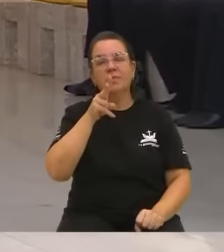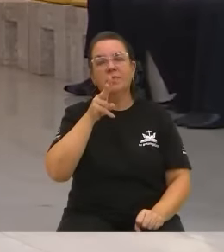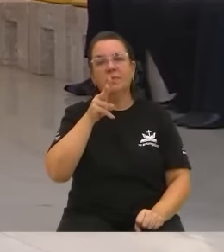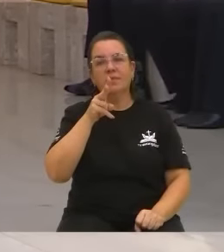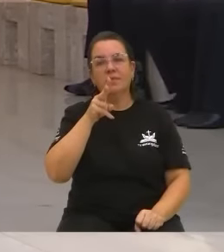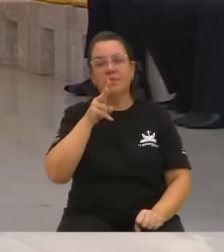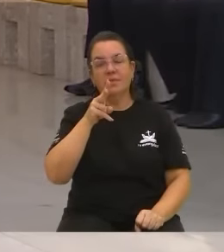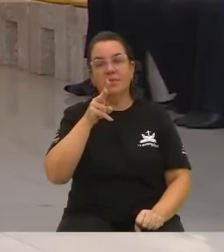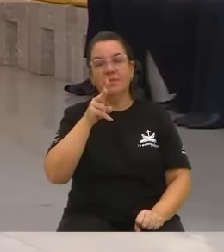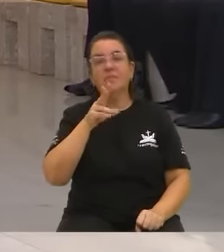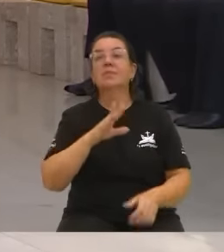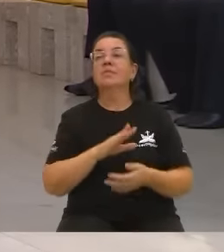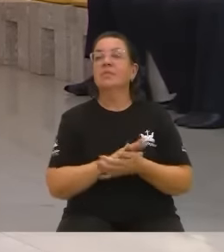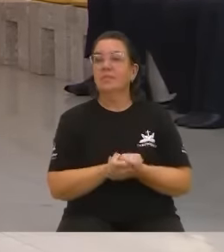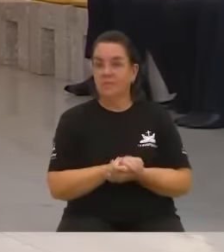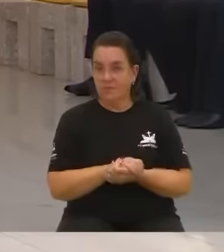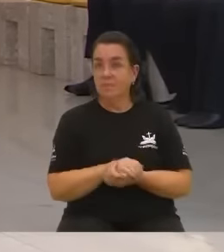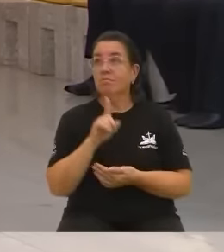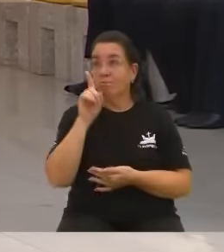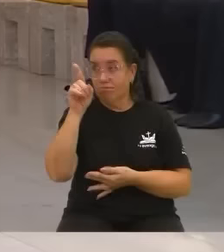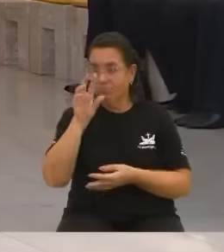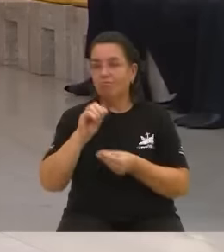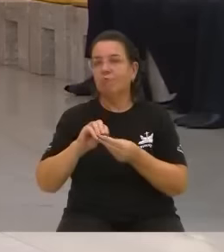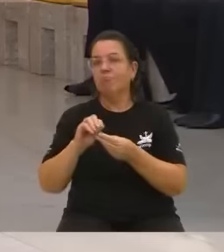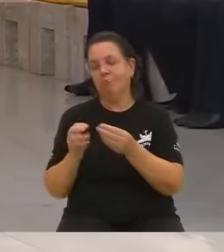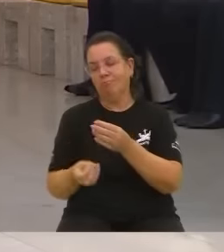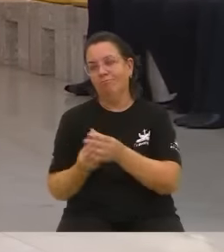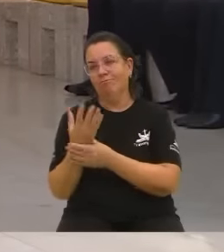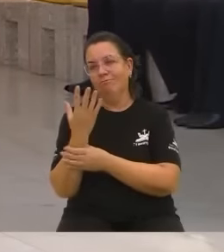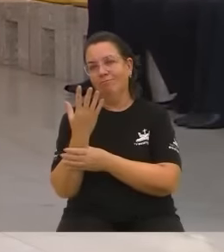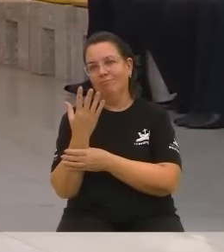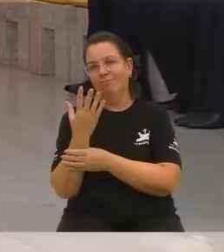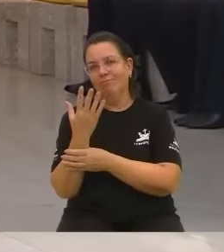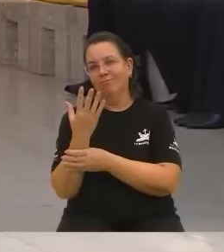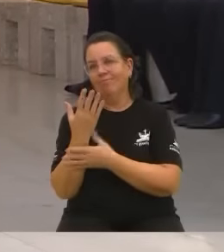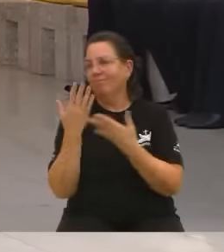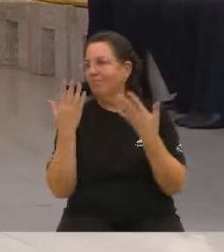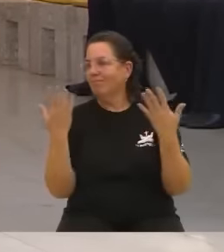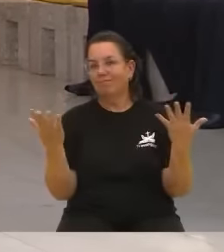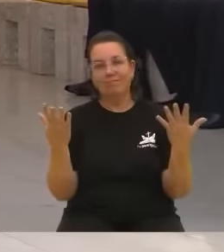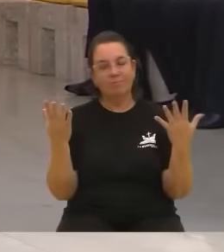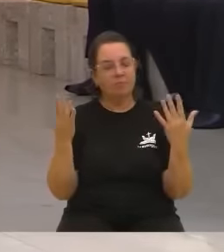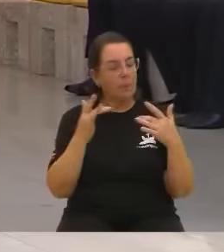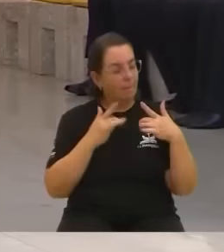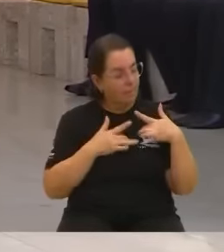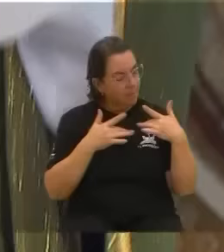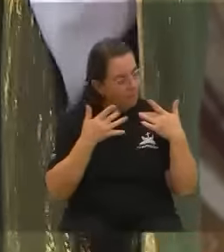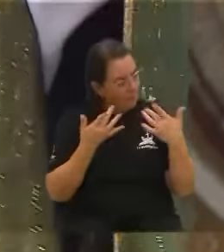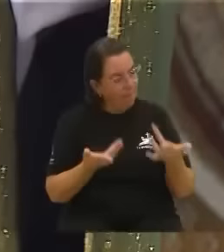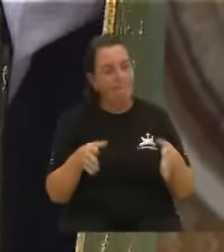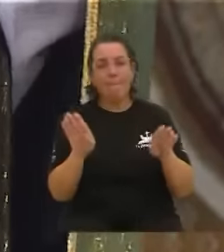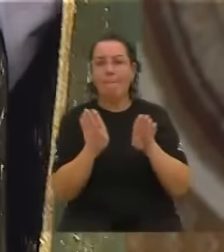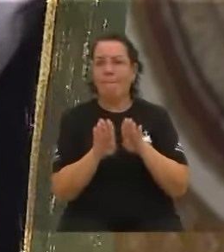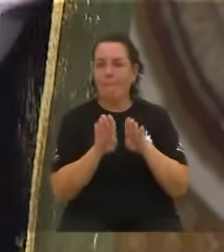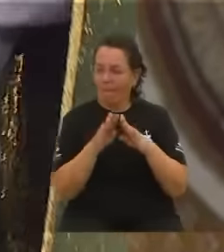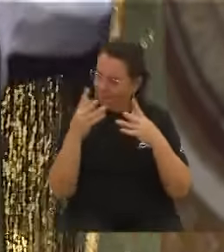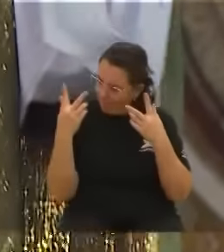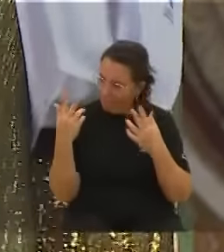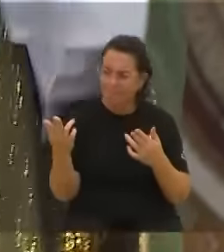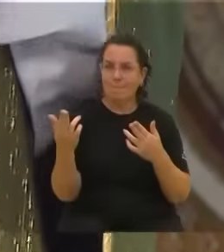grande e forte o Criador, grande e forte na misericórdia, grande